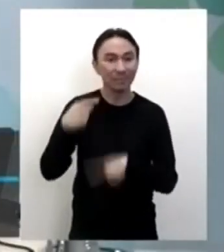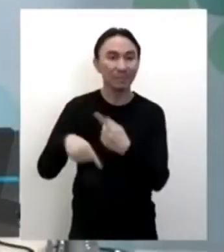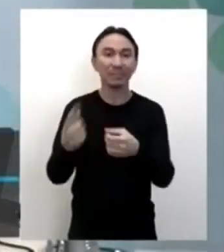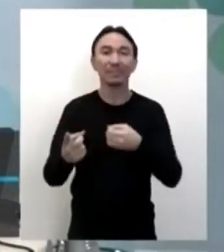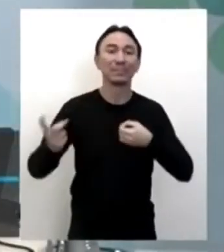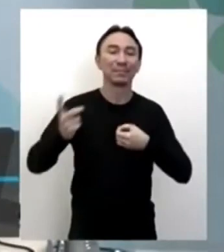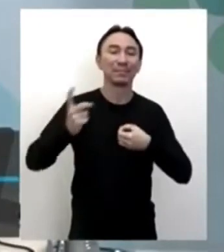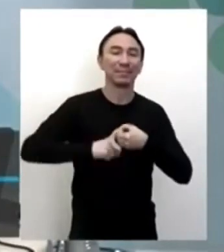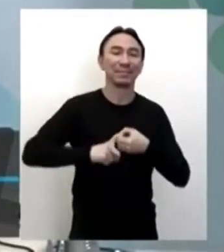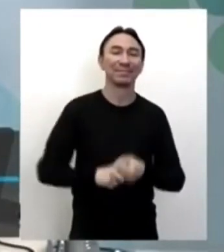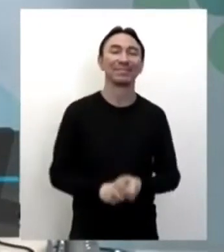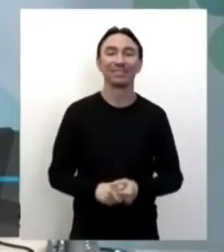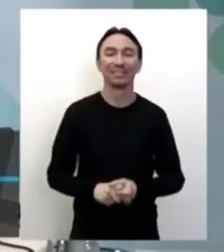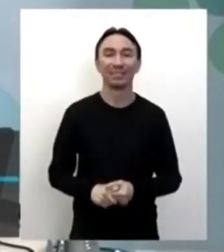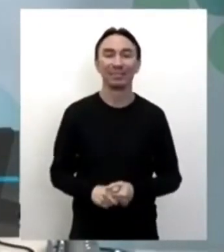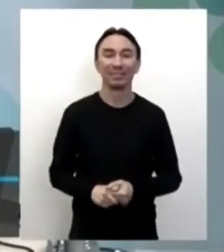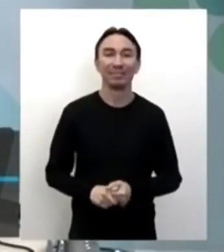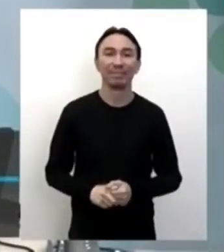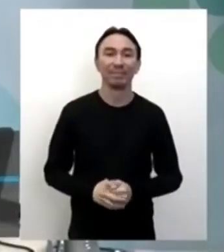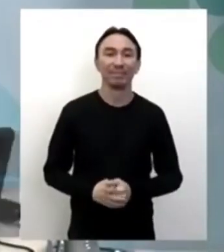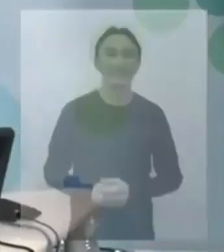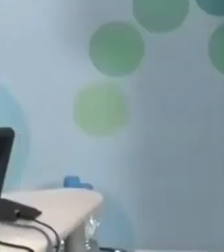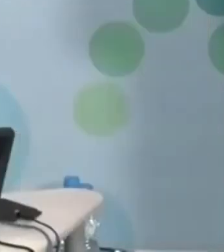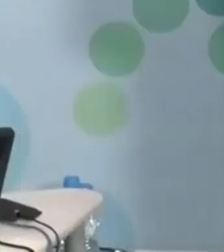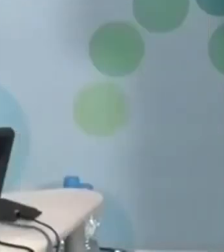Antônio, tá bom? Um abraço aí.